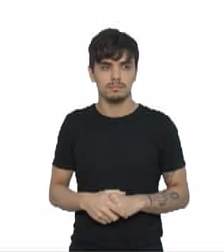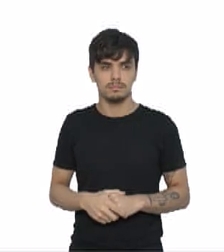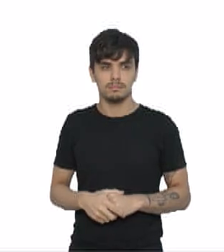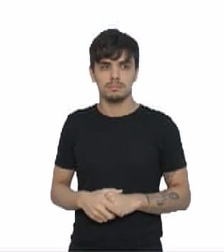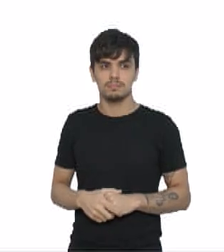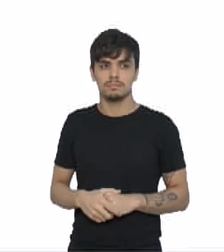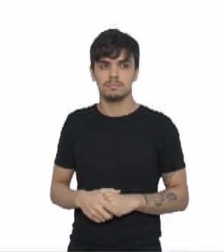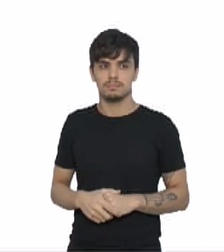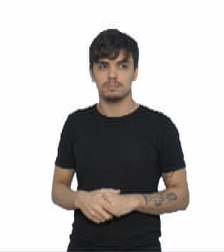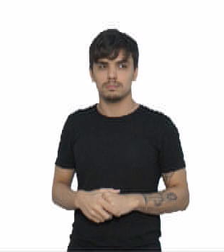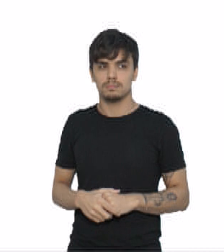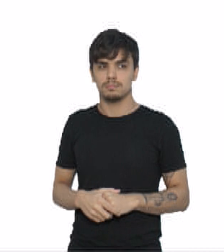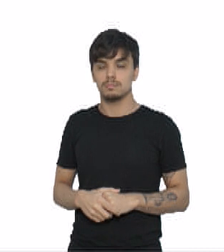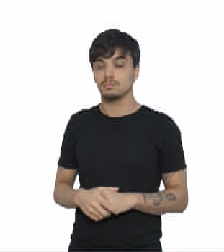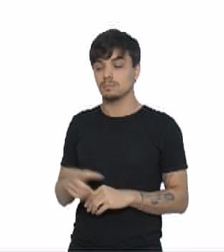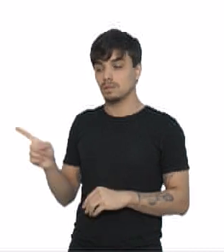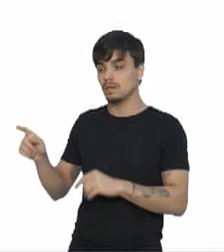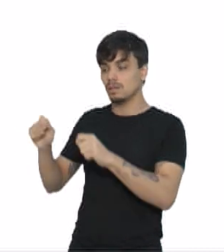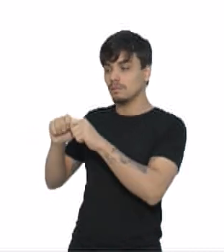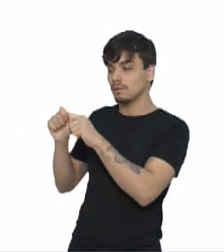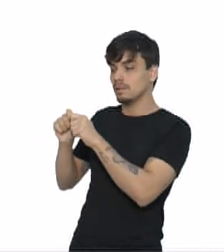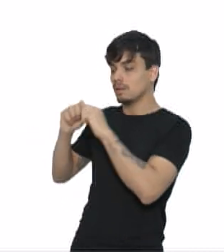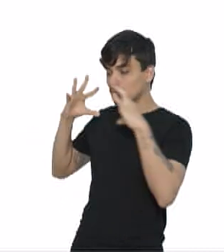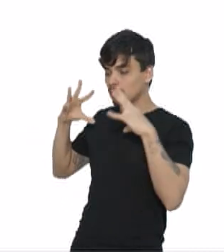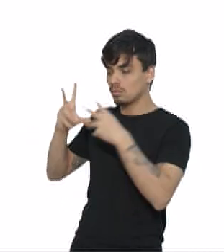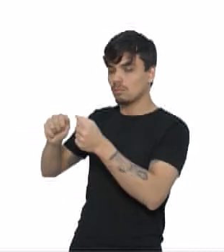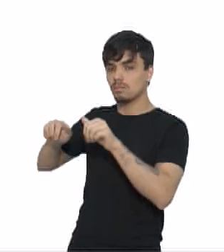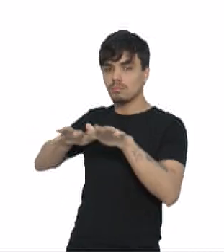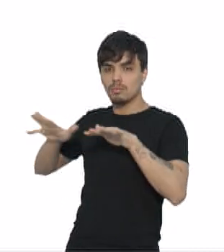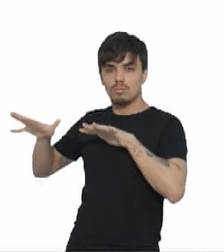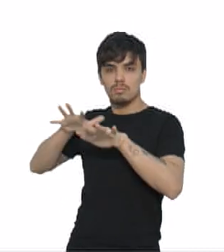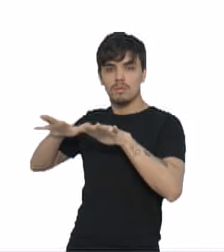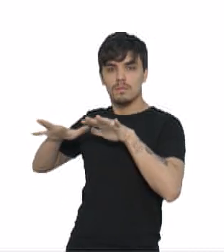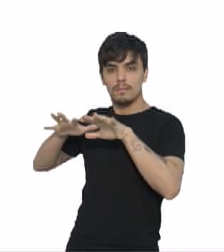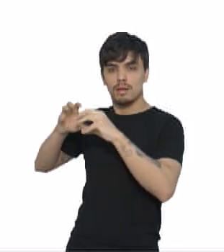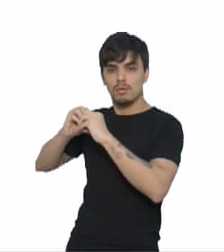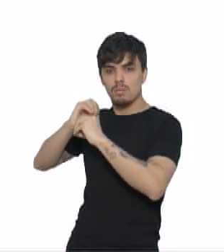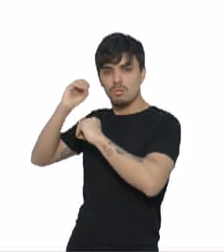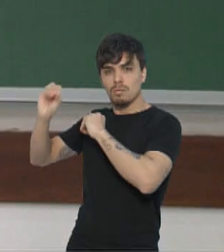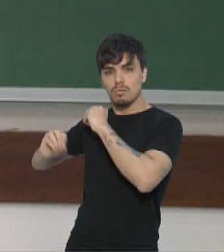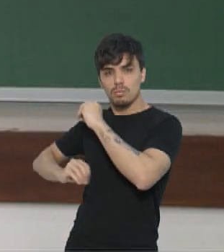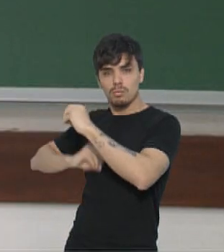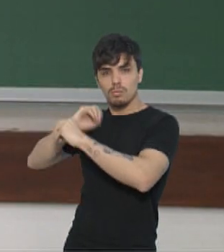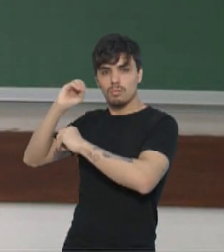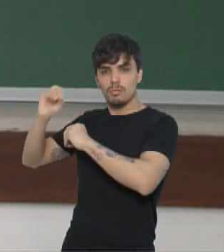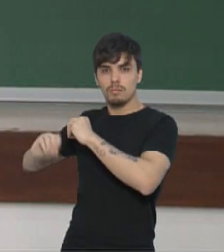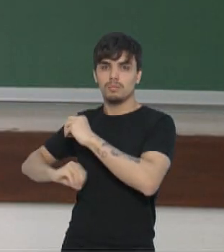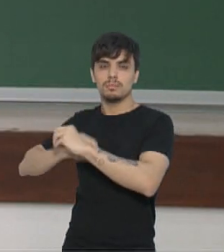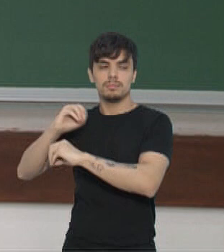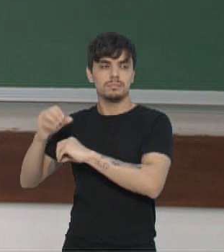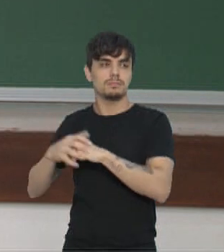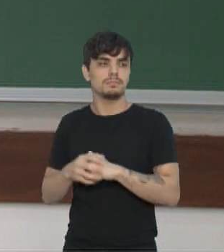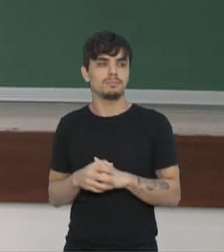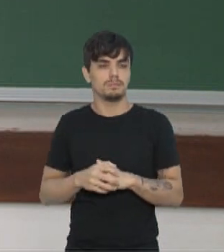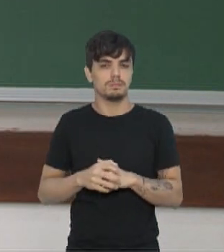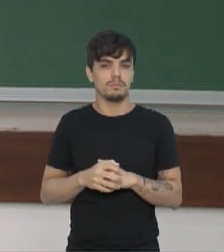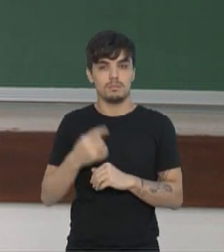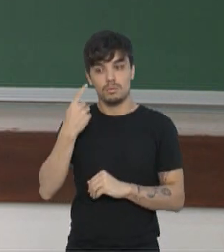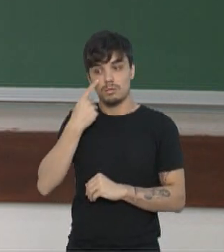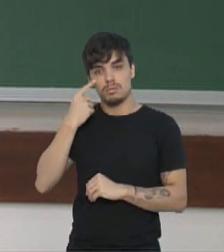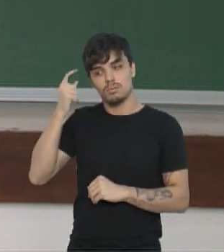Ele gerava todos os movimentos do universo. Pensa, em